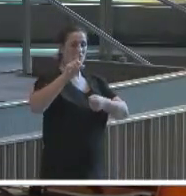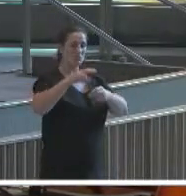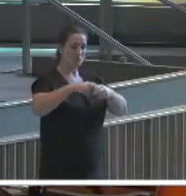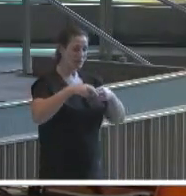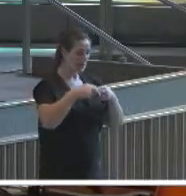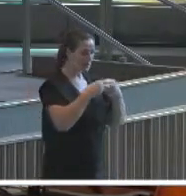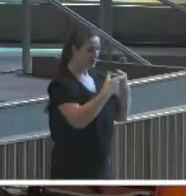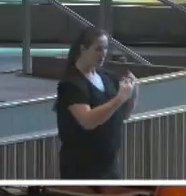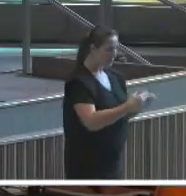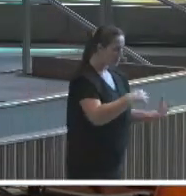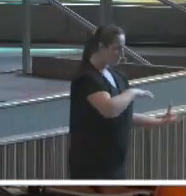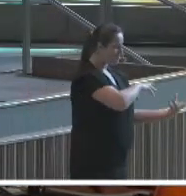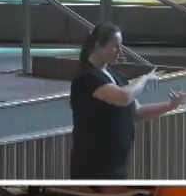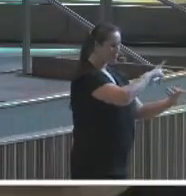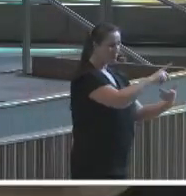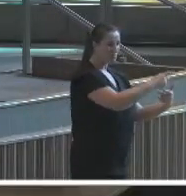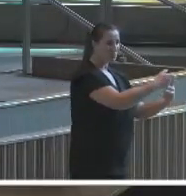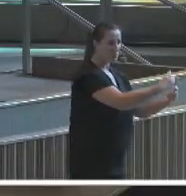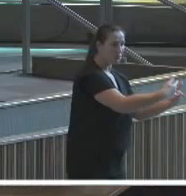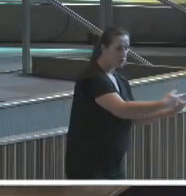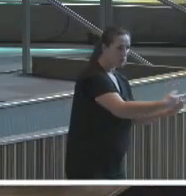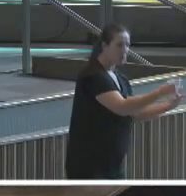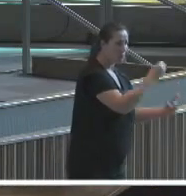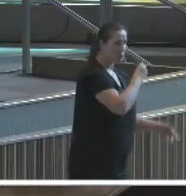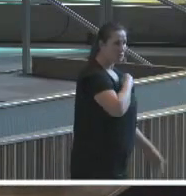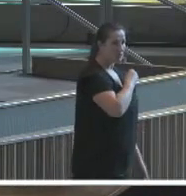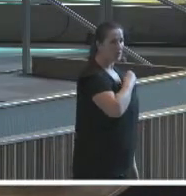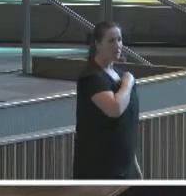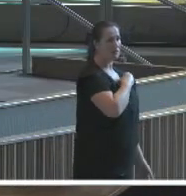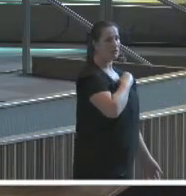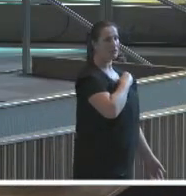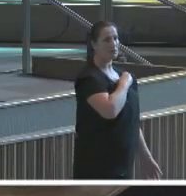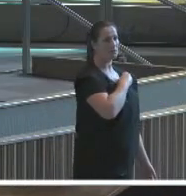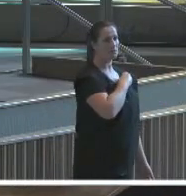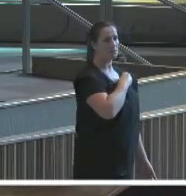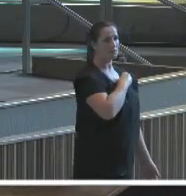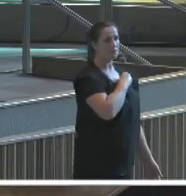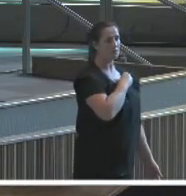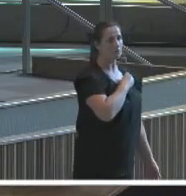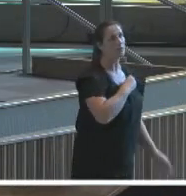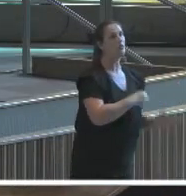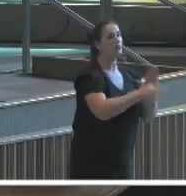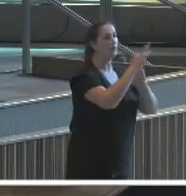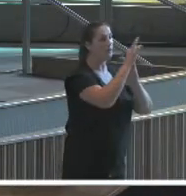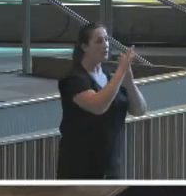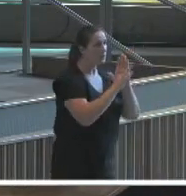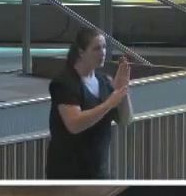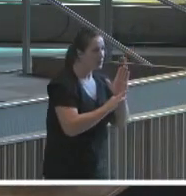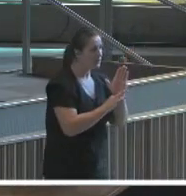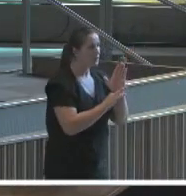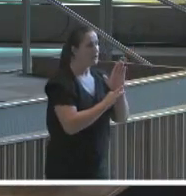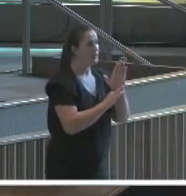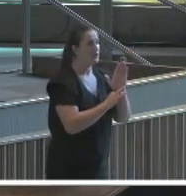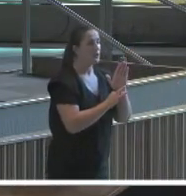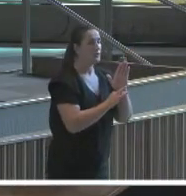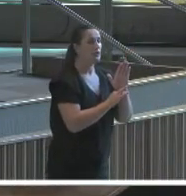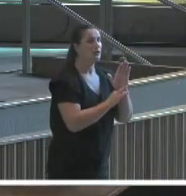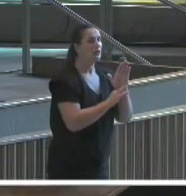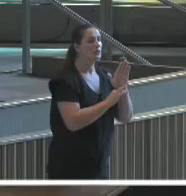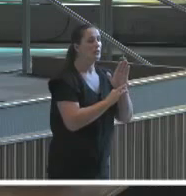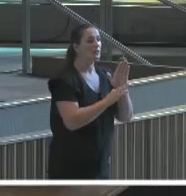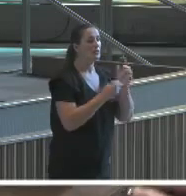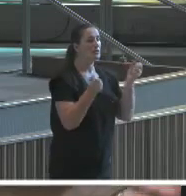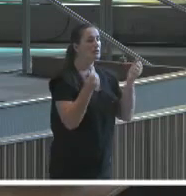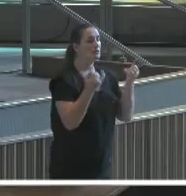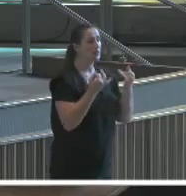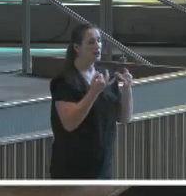É interessante que isso fica muito forte no texto, porque Deus estava levando esse